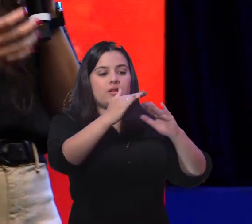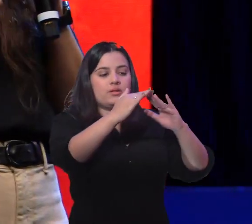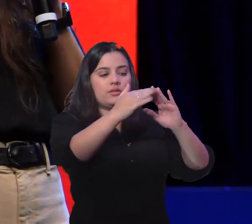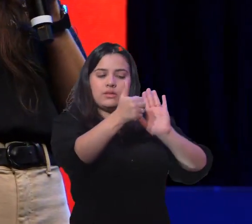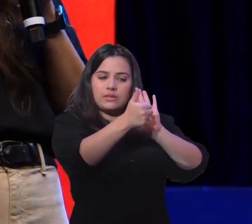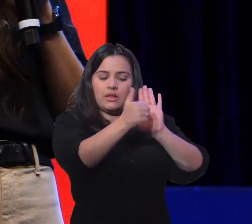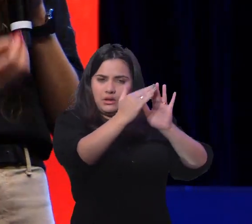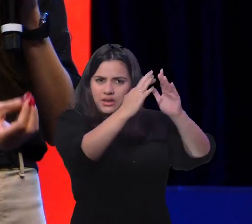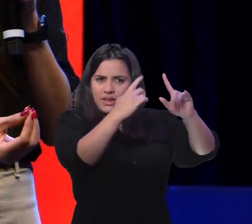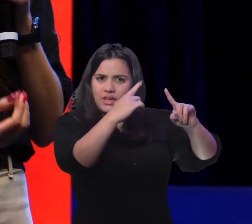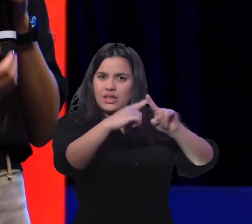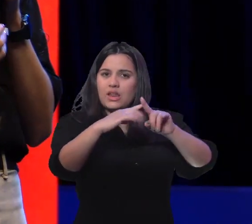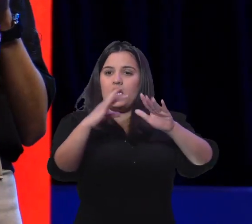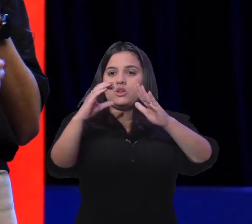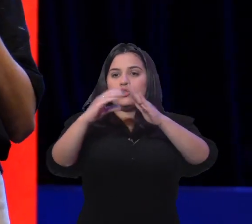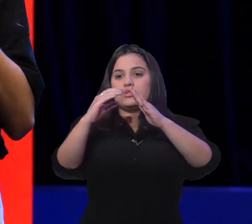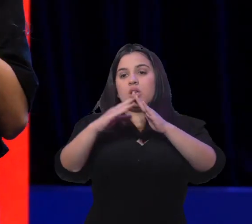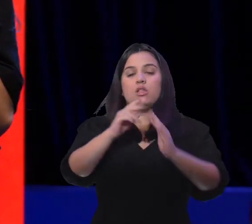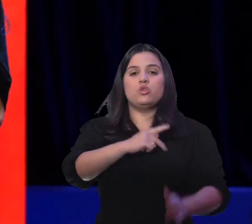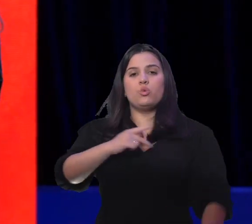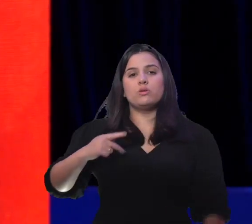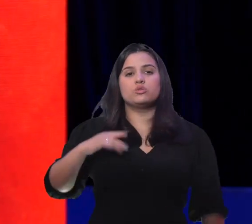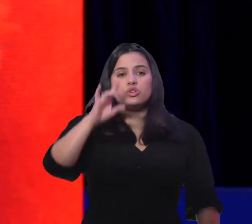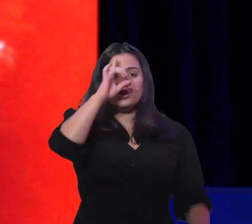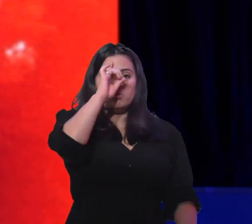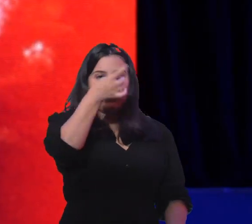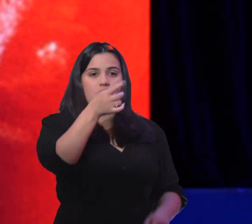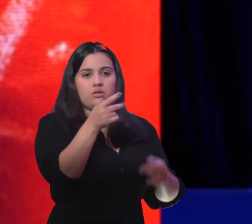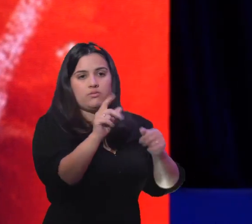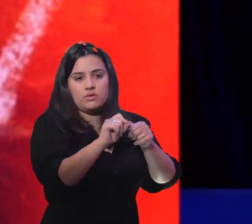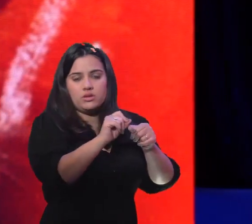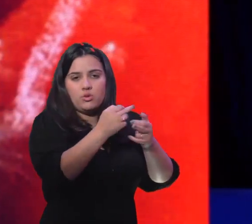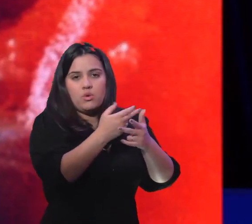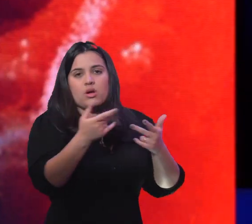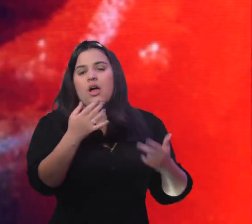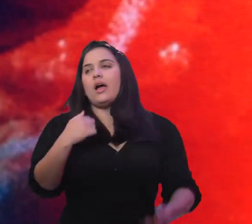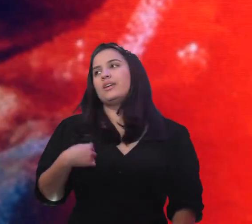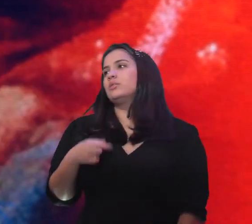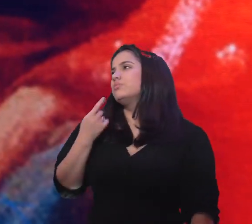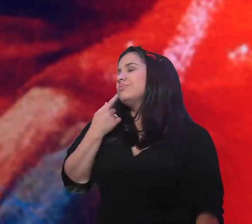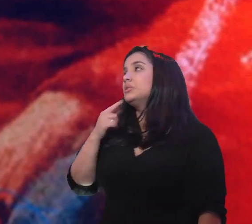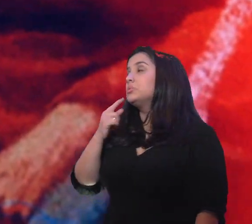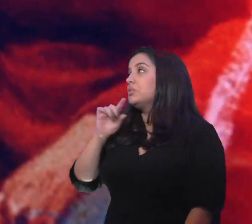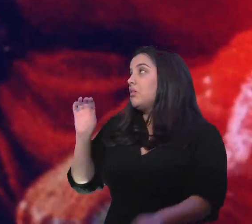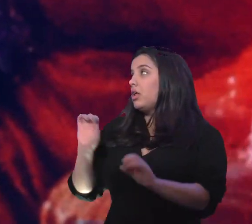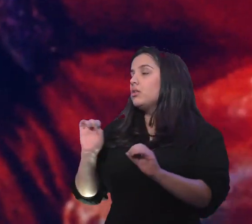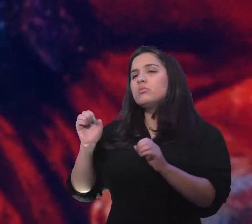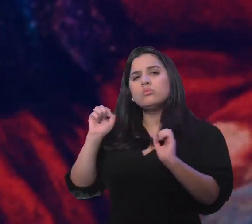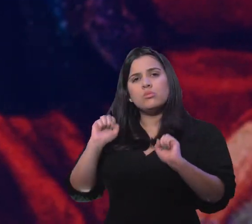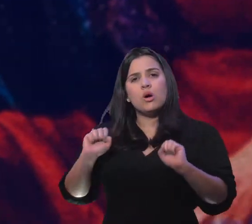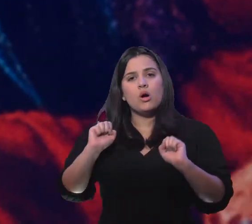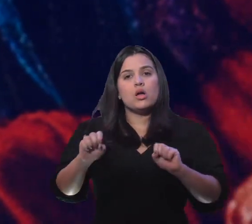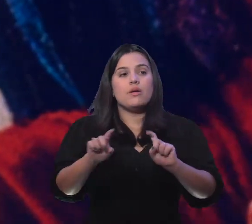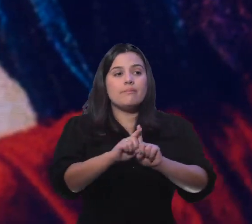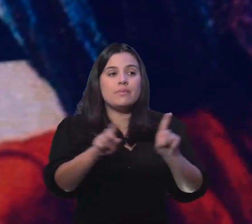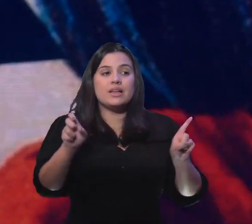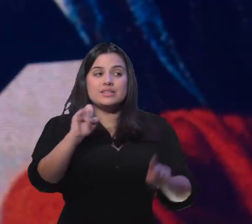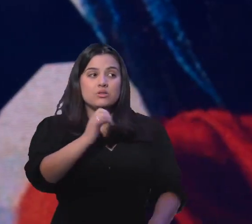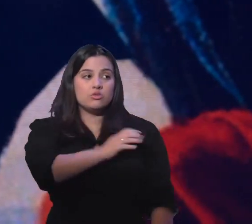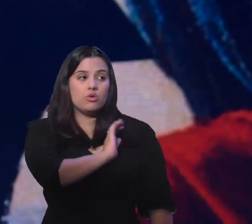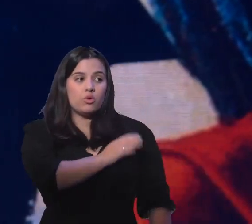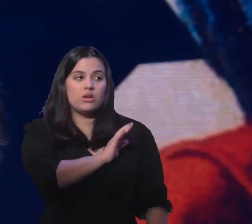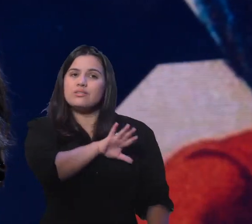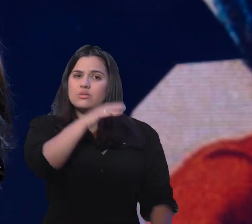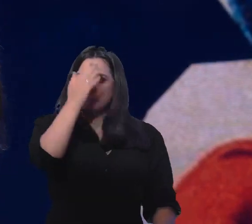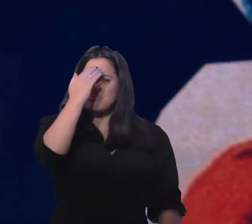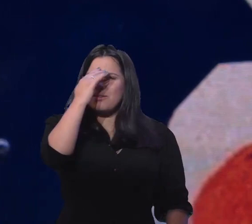pastor te direciona a fazer algo, não que você não pode questionar, né? É importante questionar, mas se você sabe no teu coração que ele tem razão, e